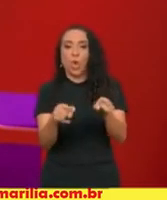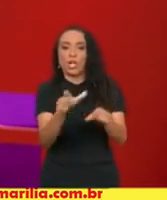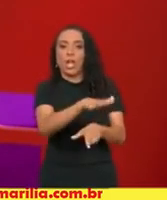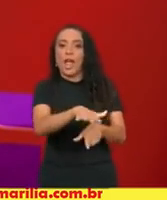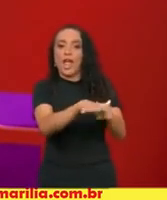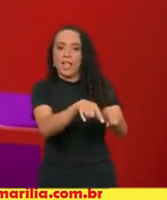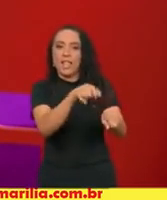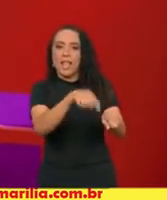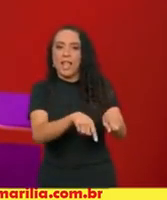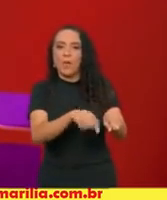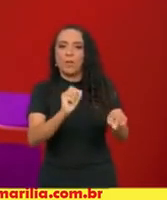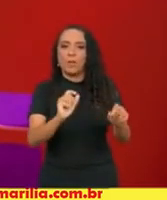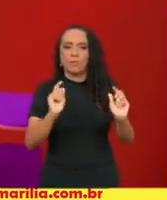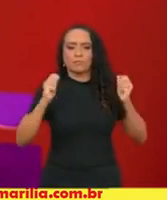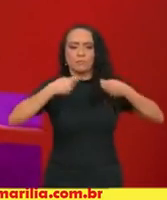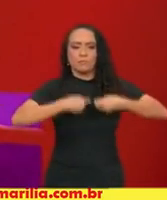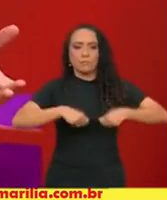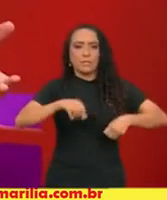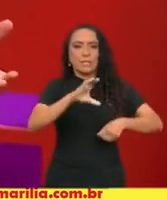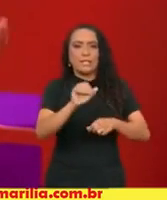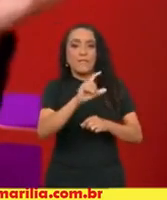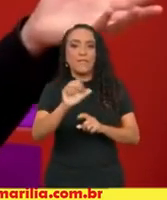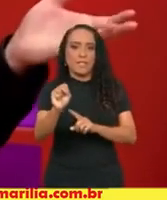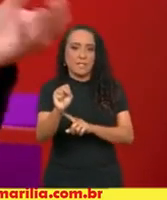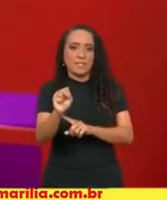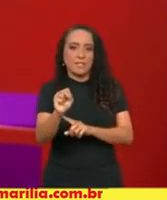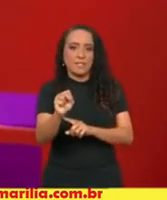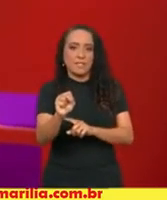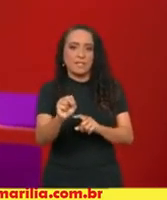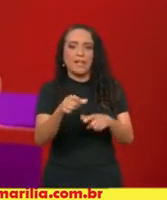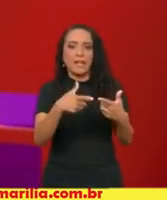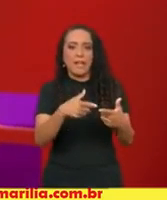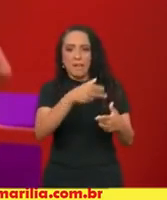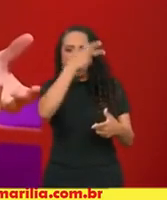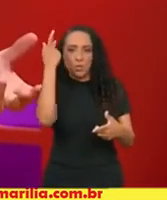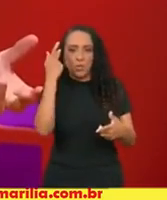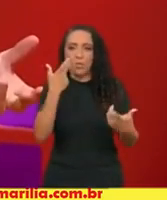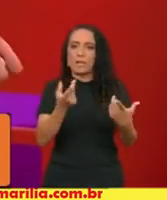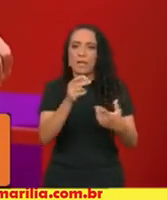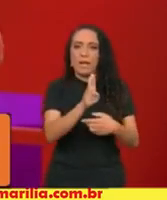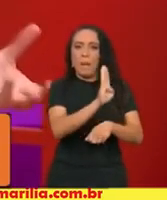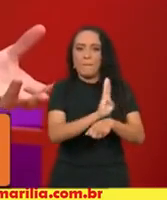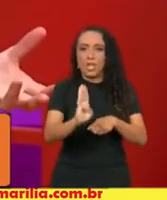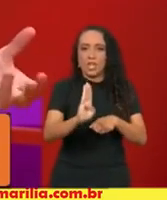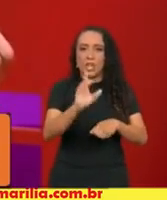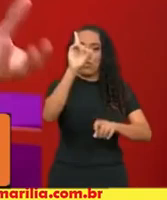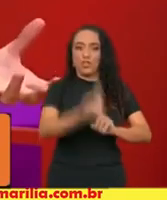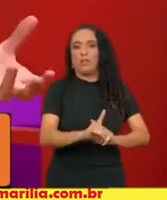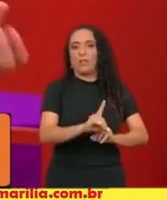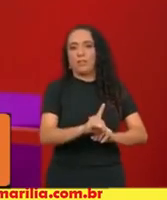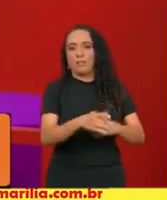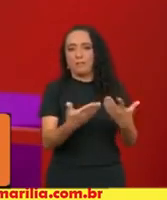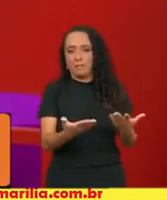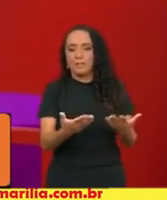eles são os casacas, os civis, chamados de casacas, os bacharéis em direito, né? Os civis, os donos do poder, no fundo, os monarquistas, o